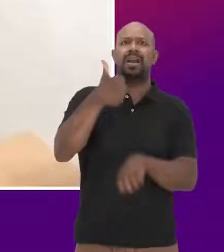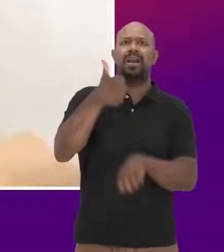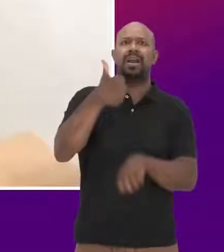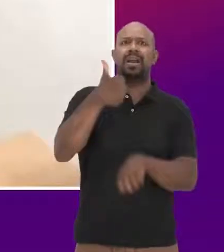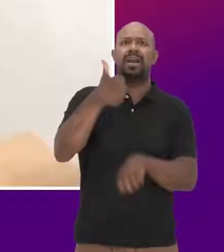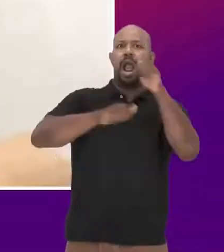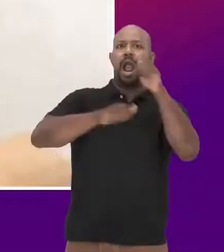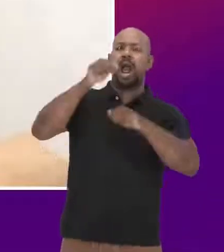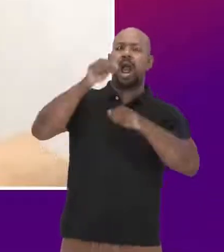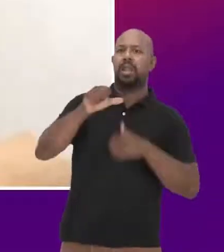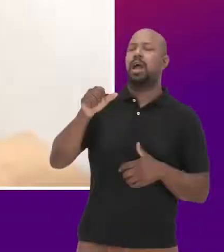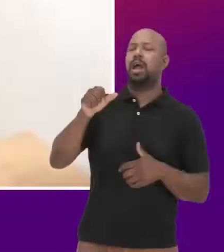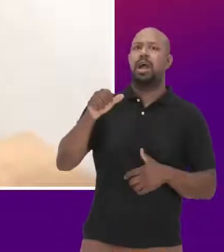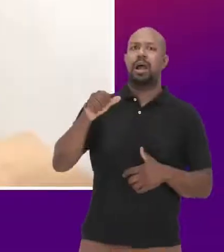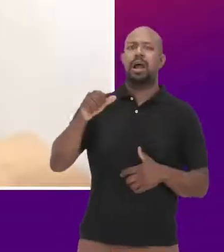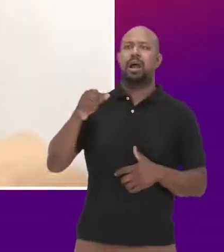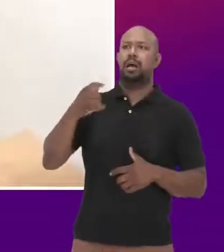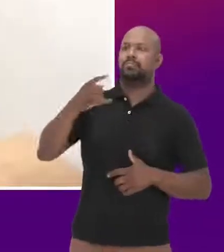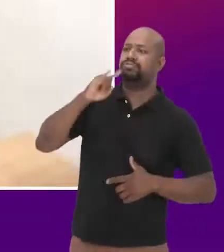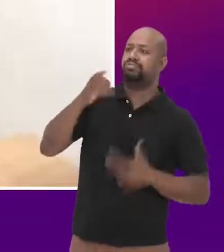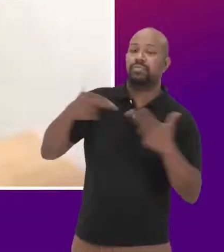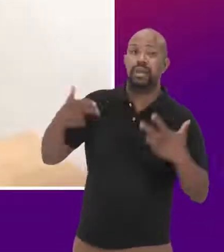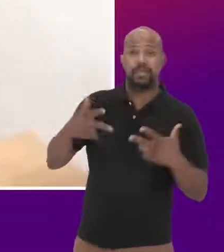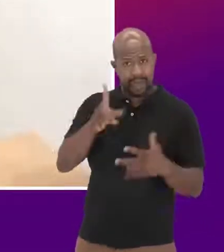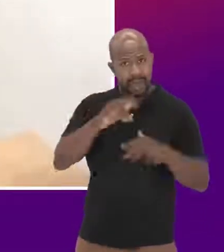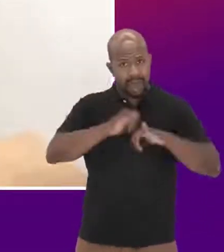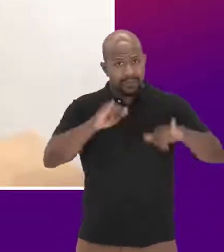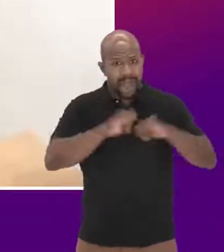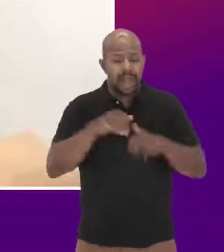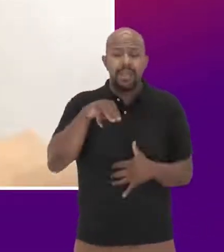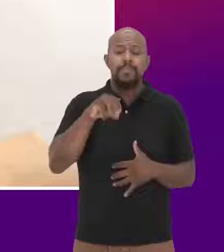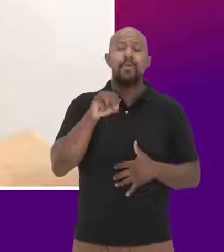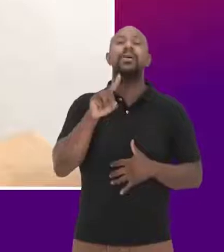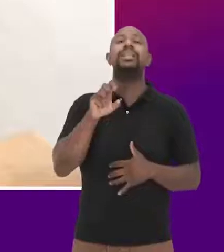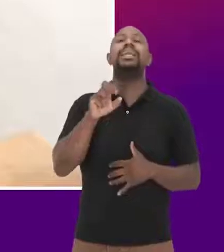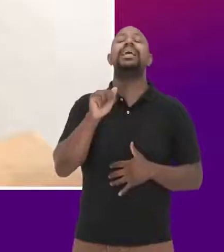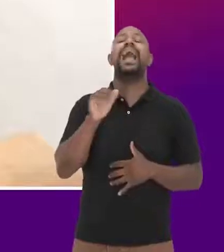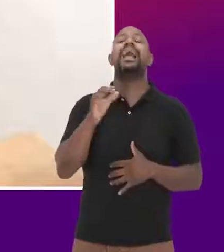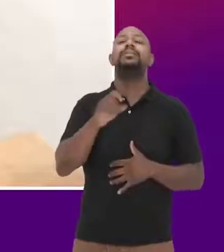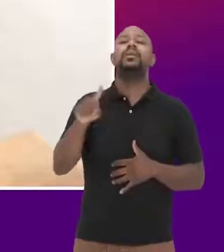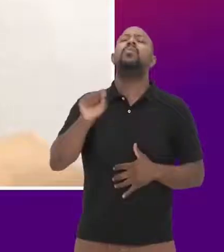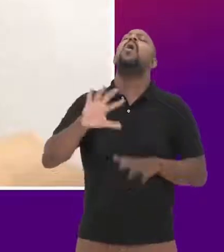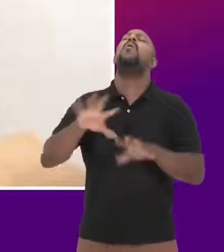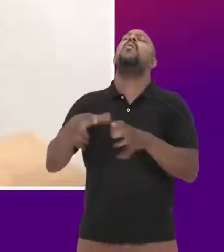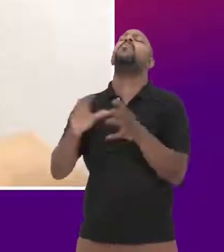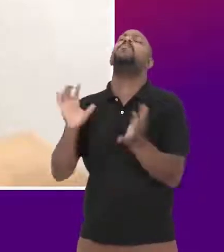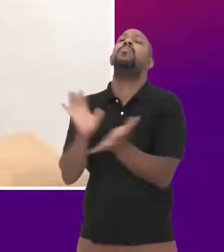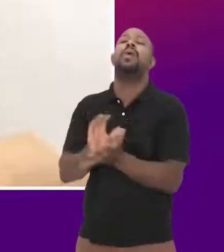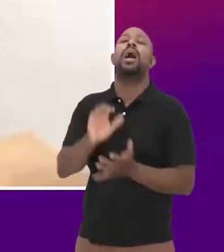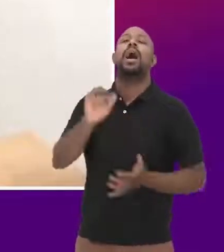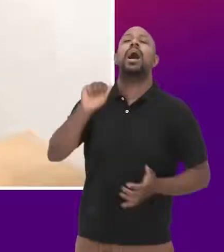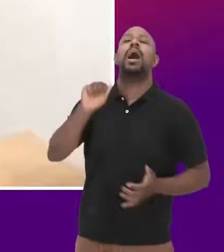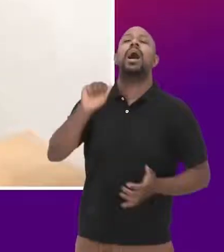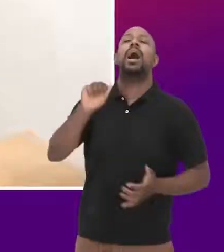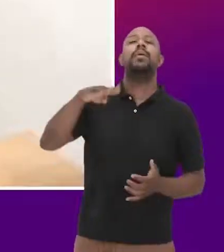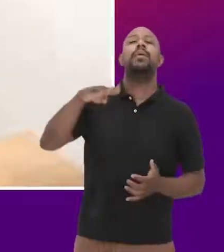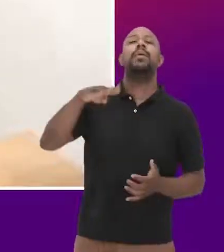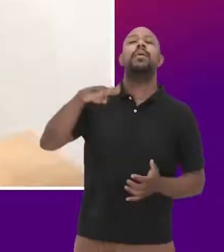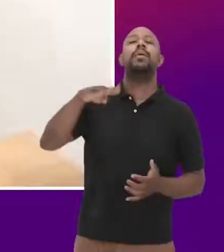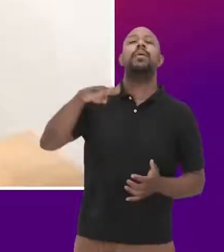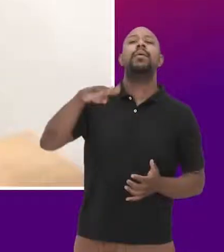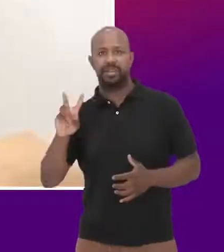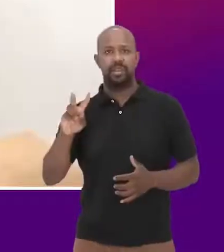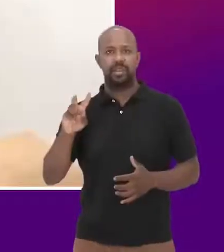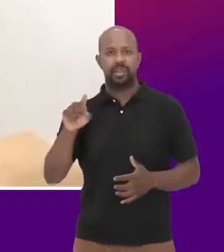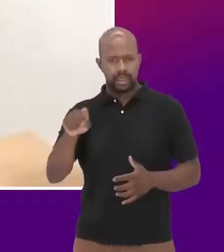mundo? Mesmo que ela fale em moderação, qual é o público da Ambev? É um público que